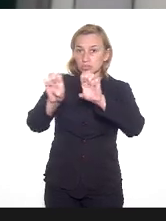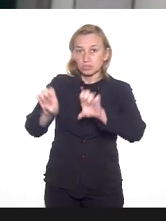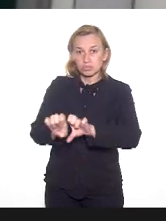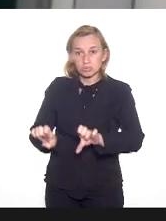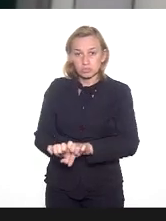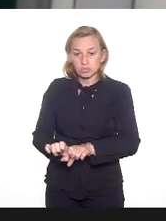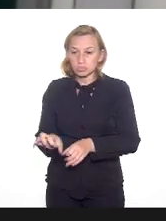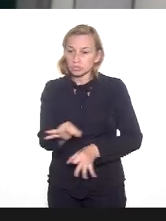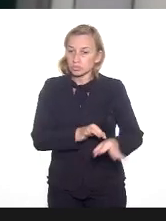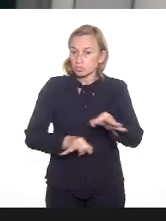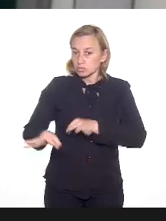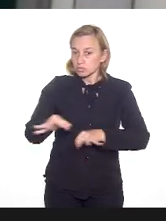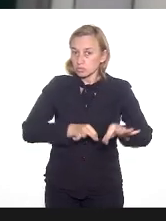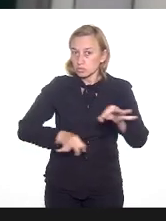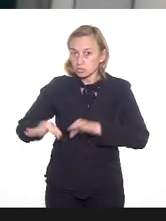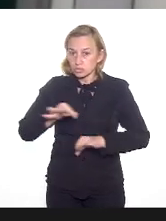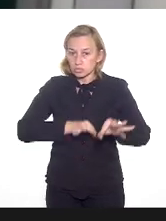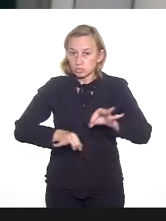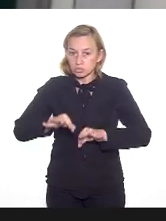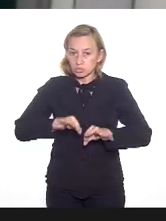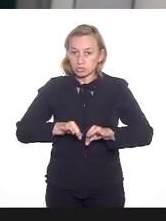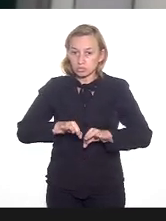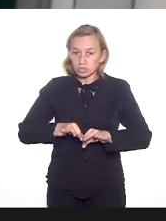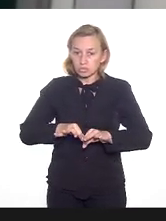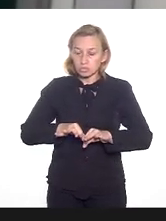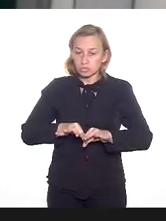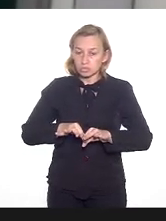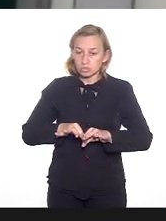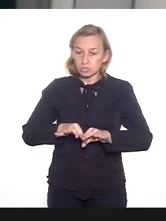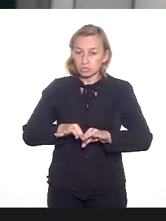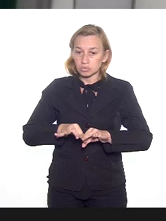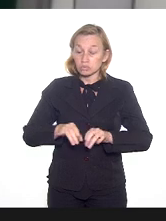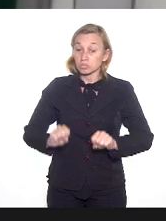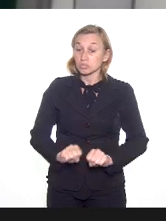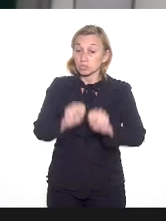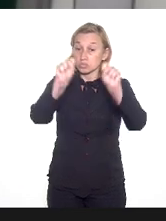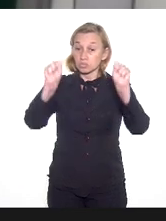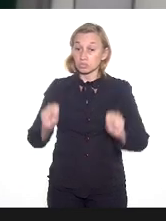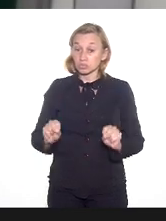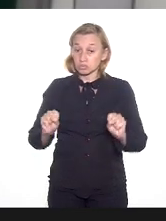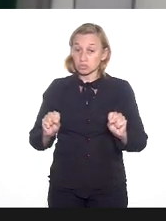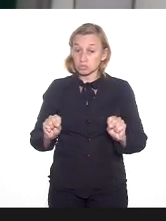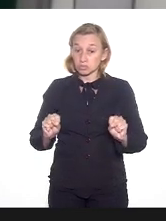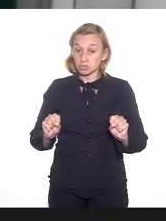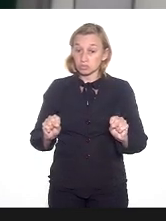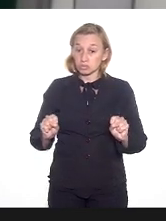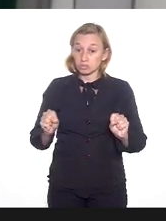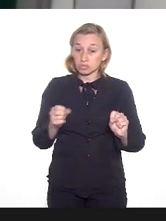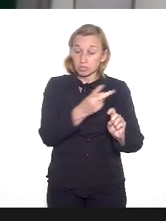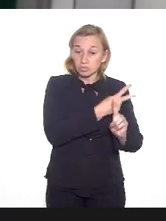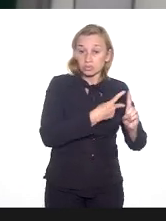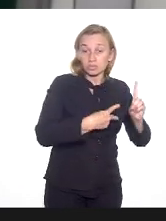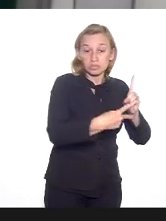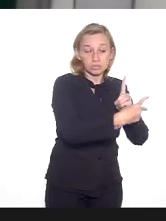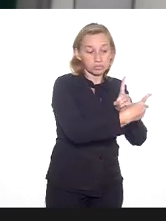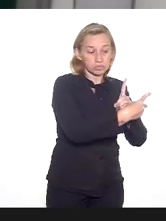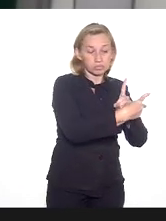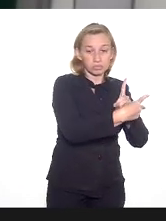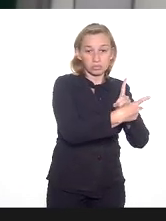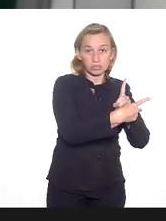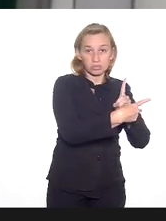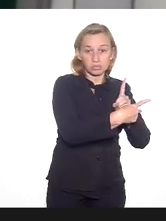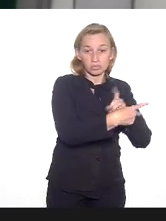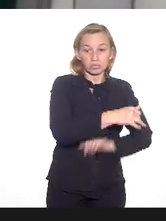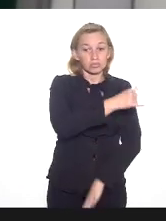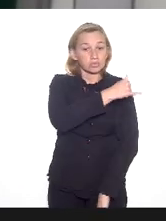na organização do sistema previdenciário do Rio de Janeiro, né, e as consequências daí decorrentes,